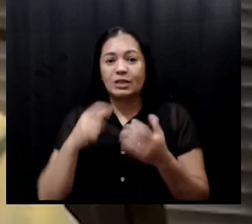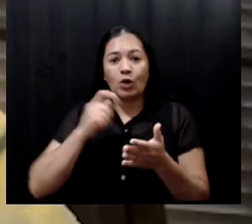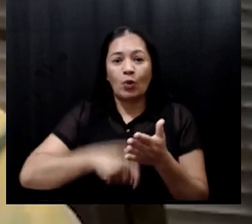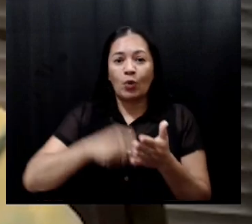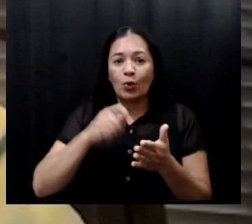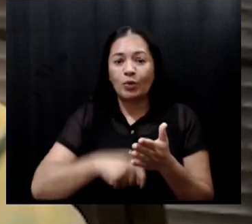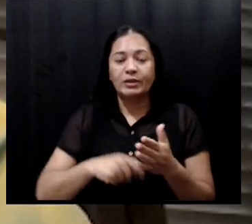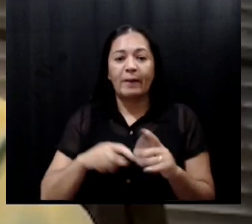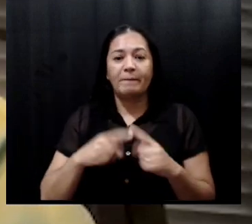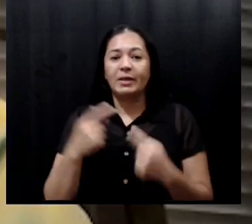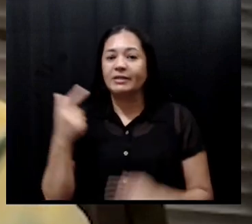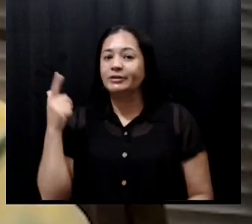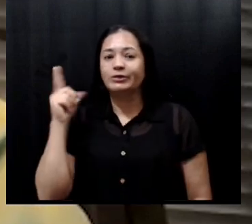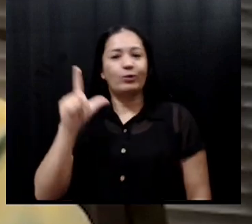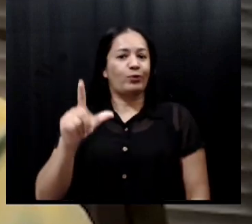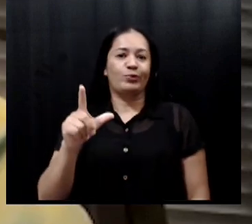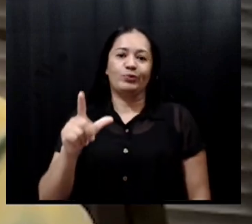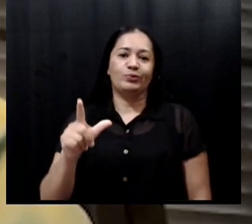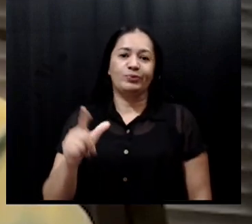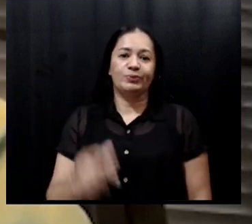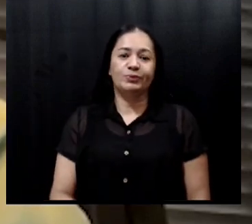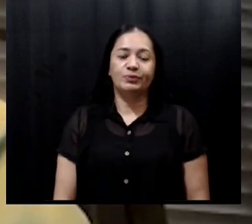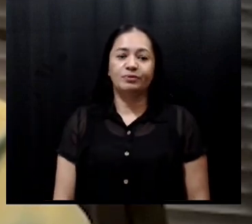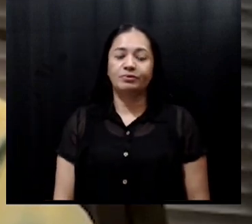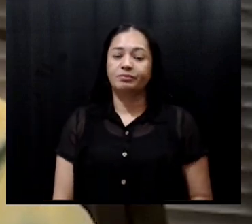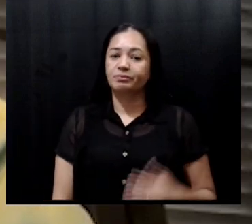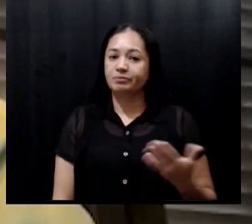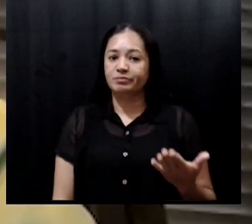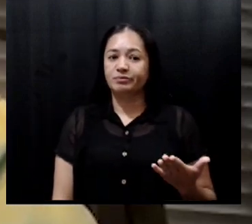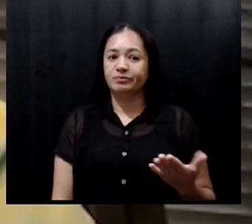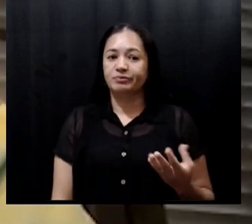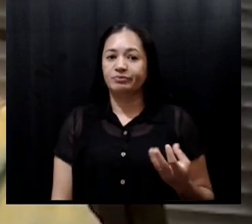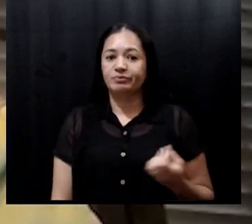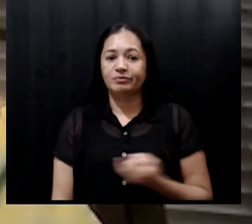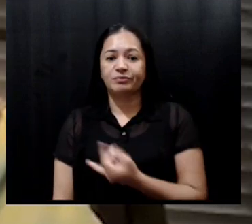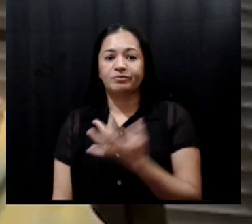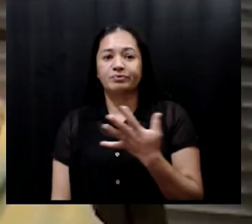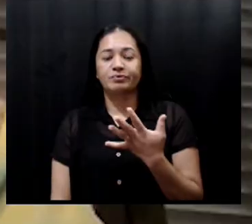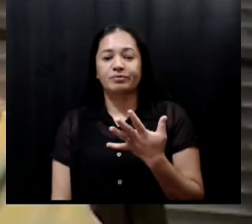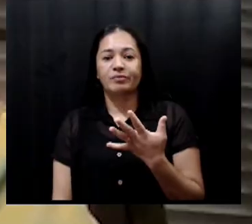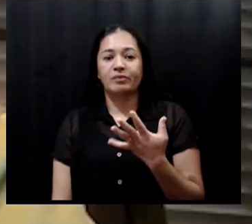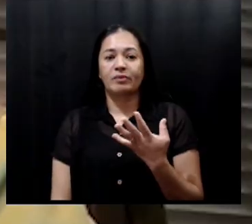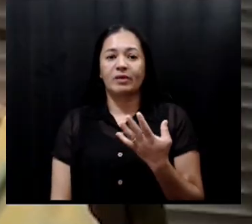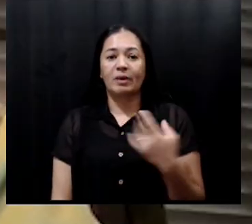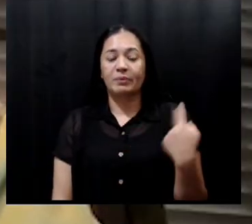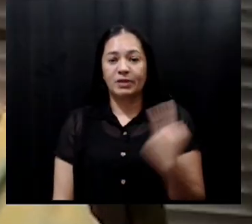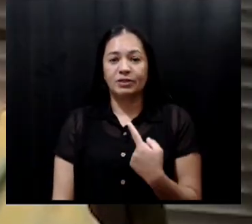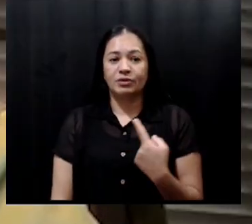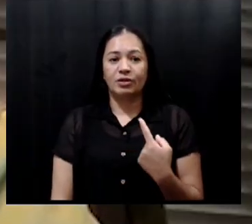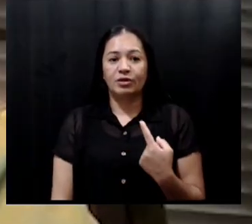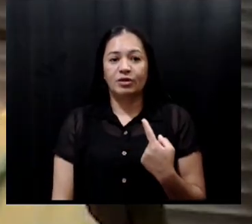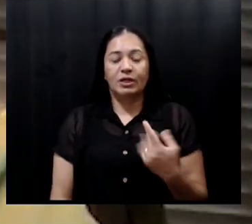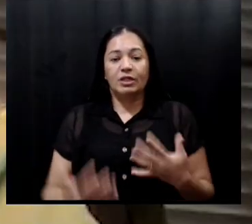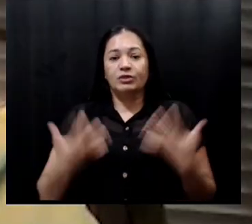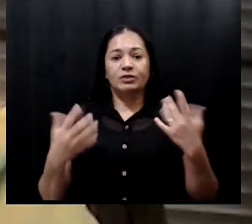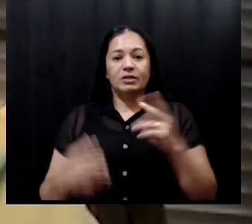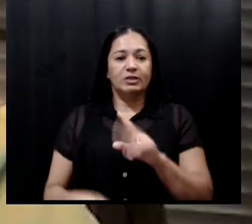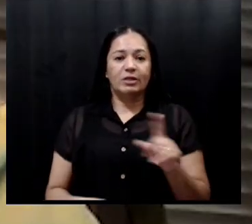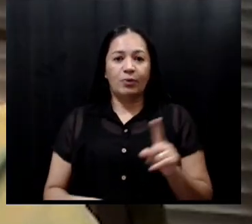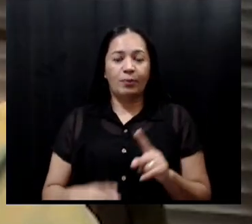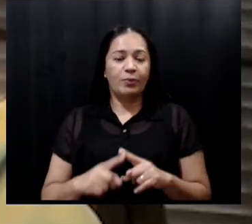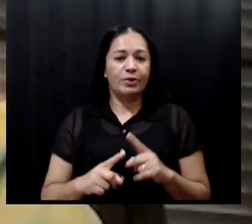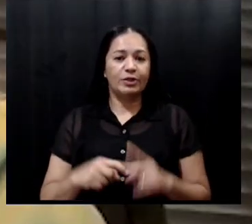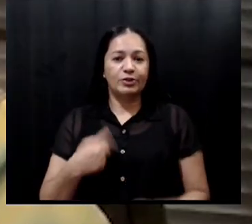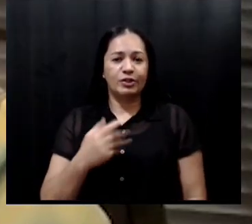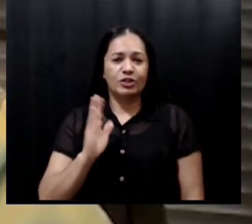repor. Então, é um número que, assim, para nós não nos surpreende, porque a gente já sabia que, né, desse aumento todo que